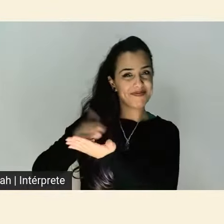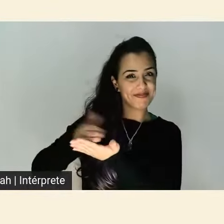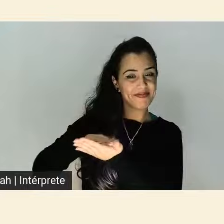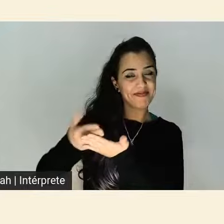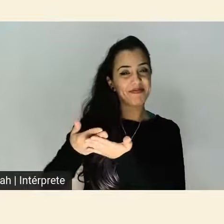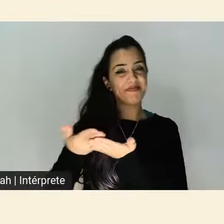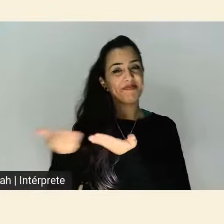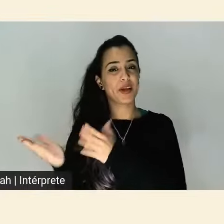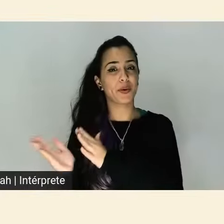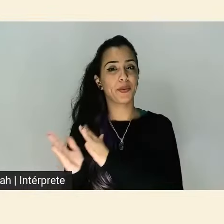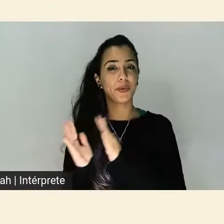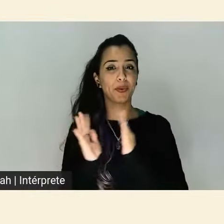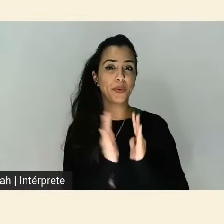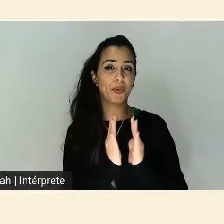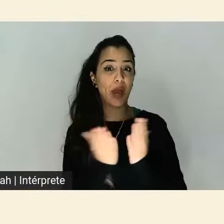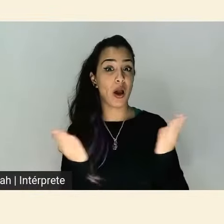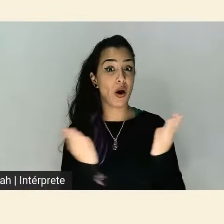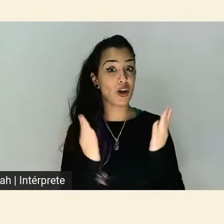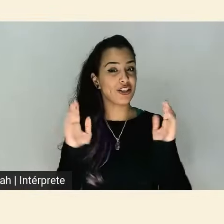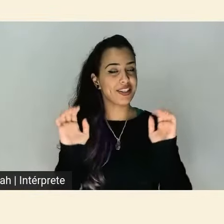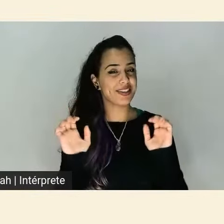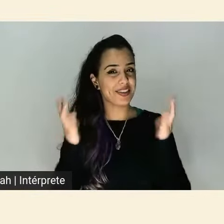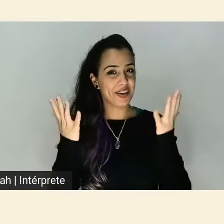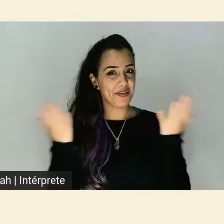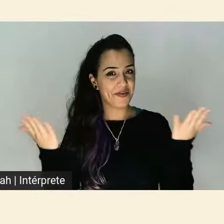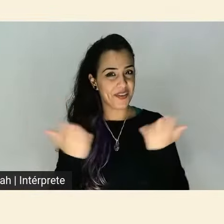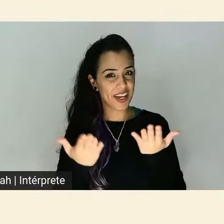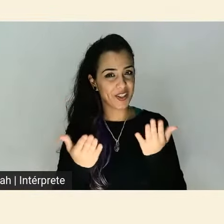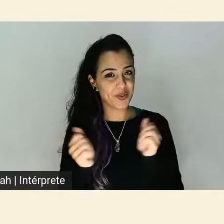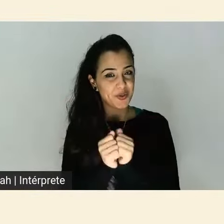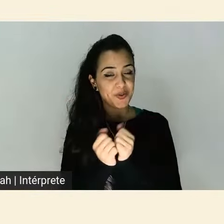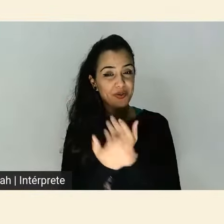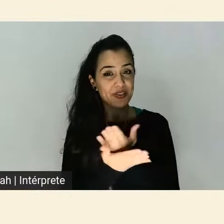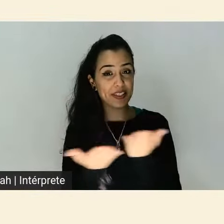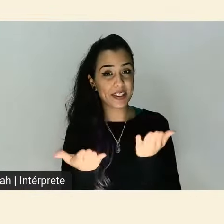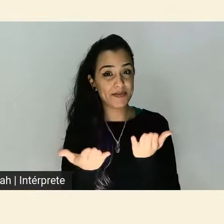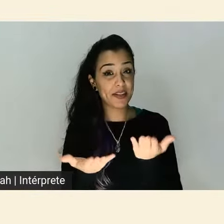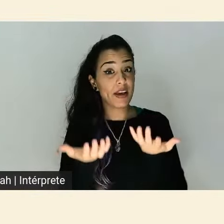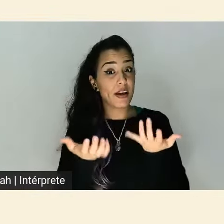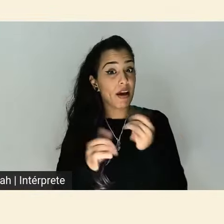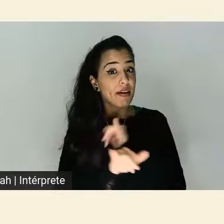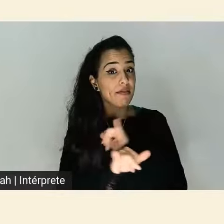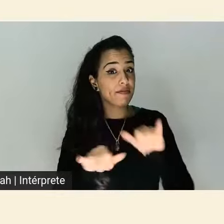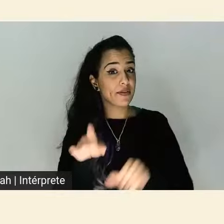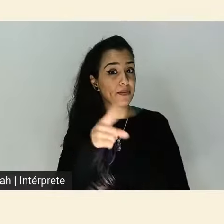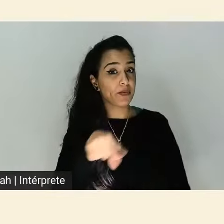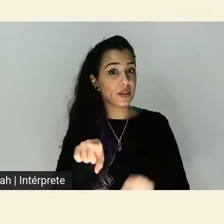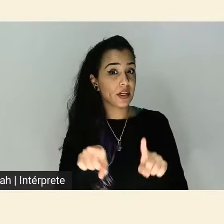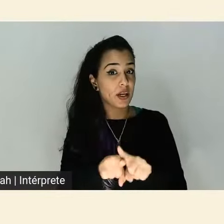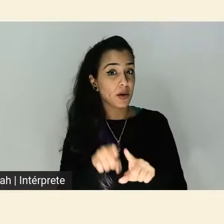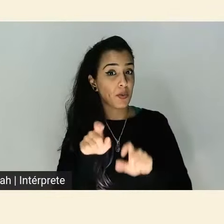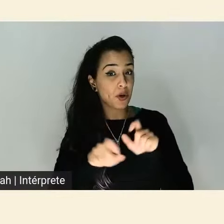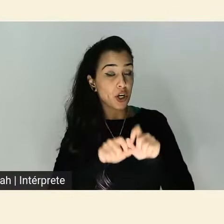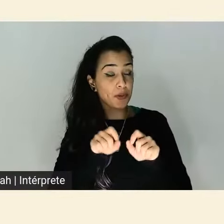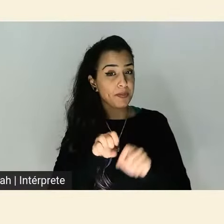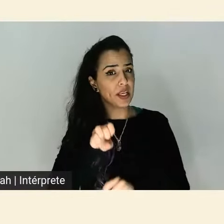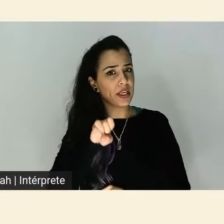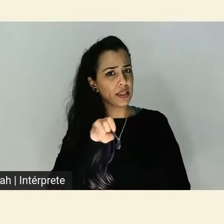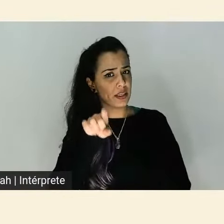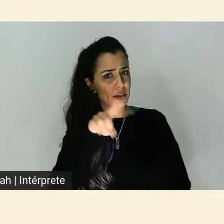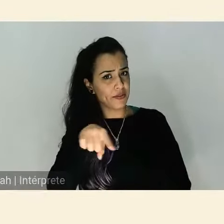desse evento. E gostaria de informar vocês também que quem tiver necessidade ou desejo de